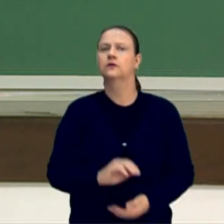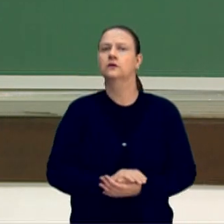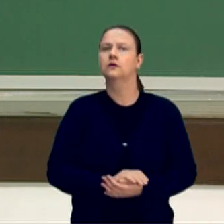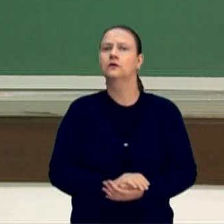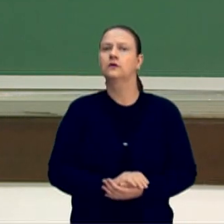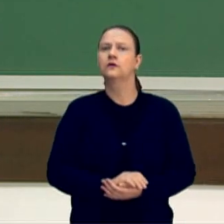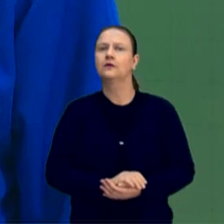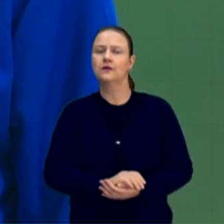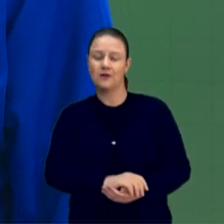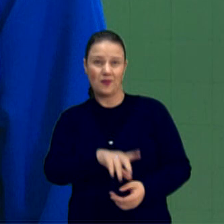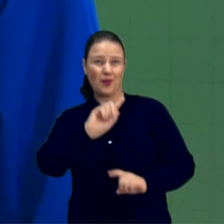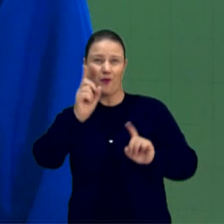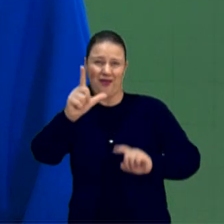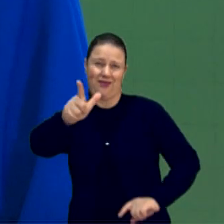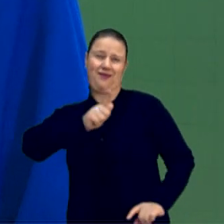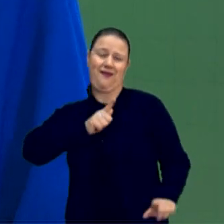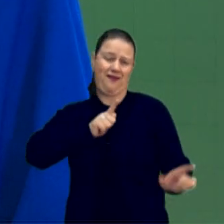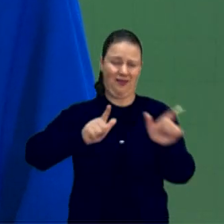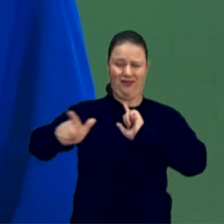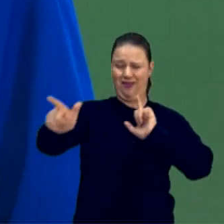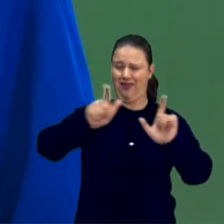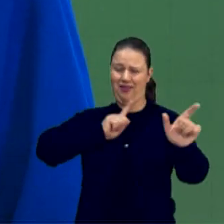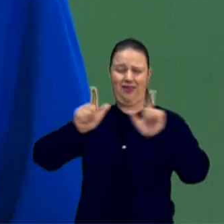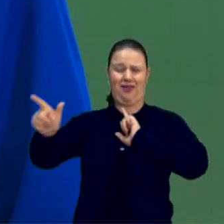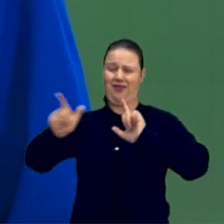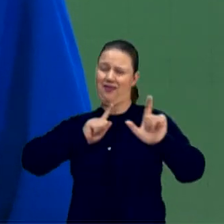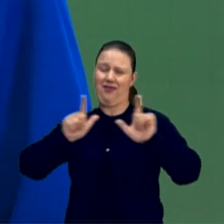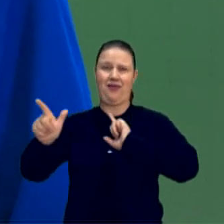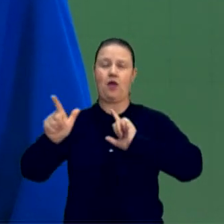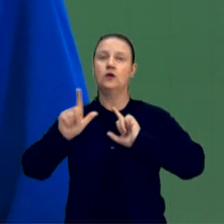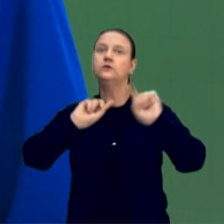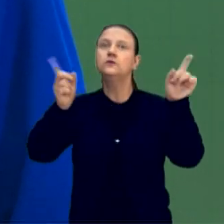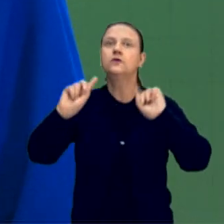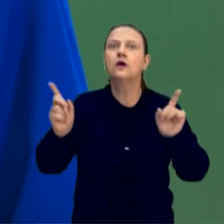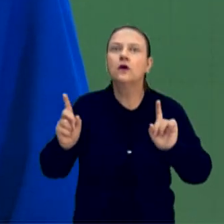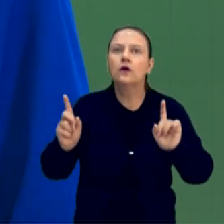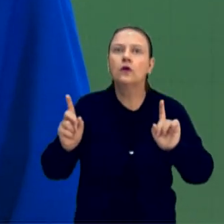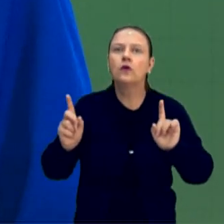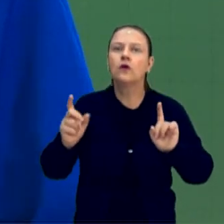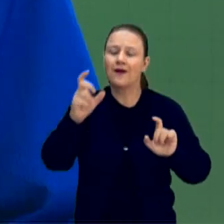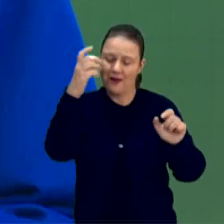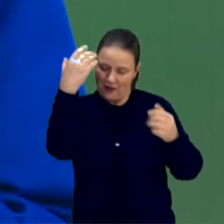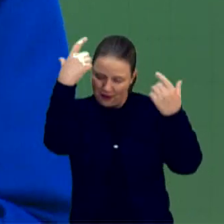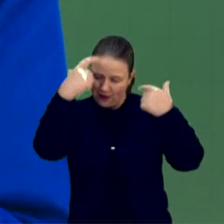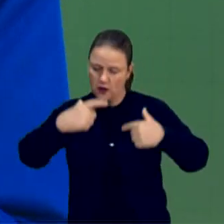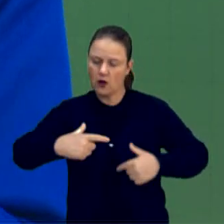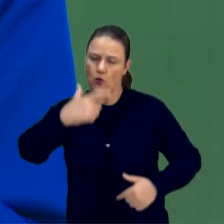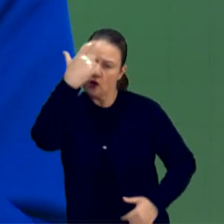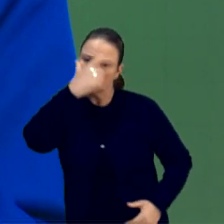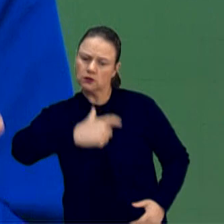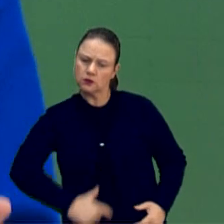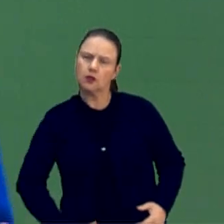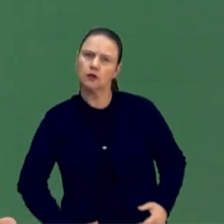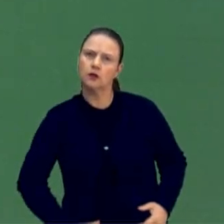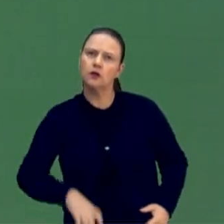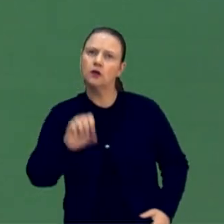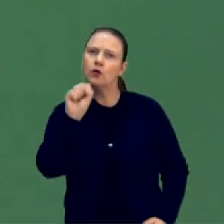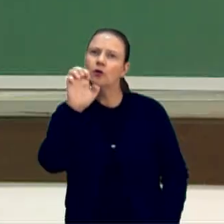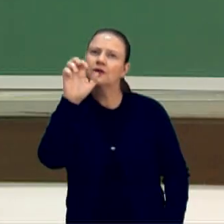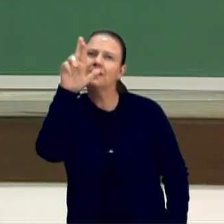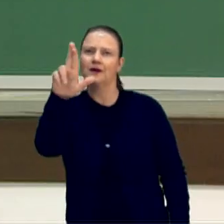sistema econômico que estamos, meu querido e minha querida, valorizamos demais o ter. Mas nós precisamos valorizar o